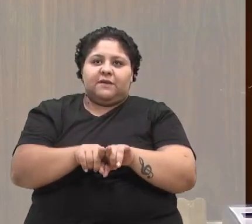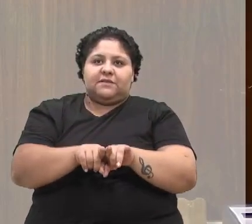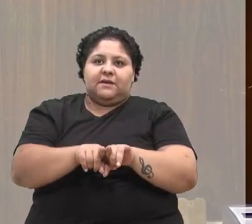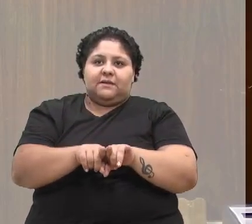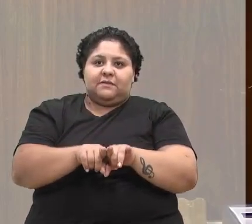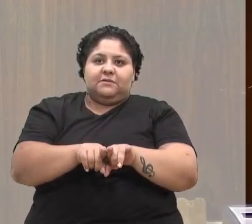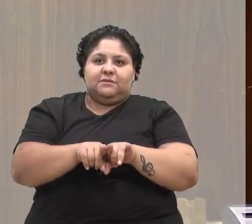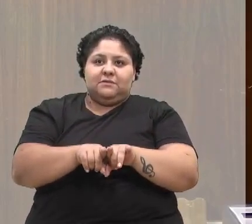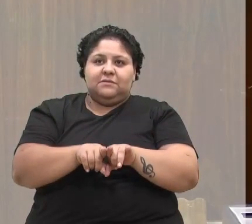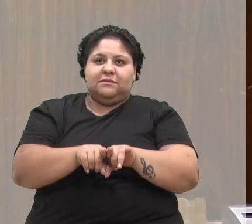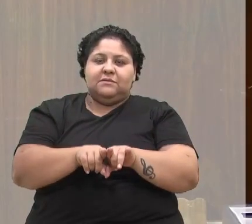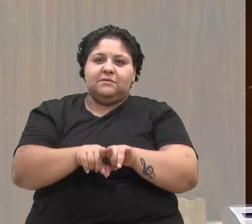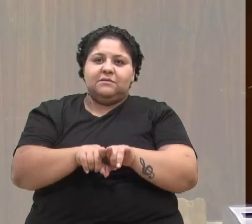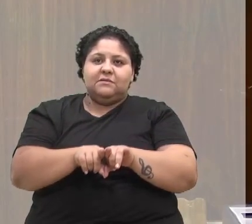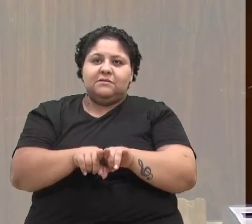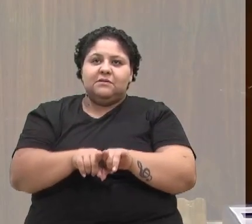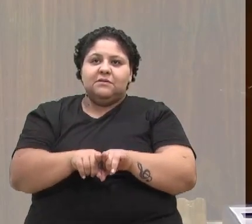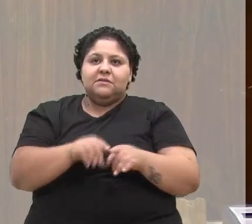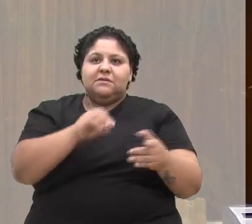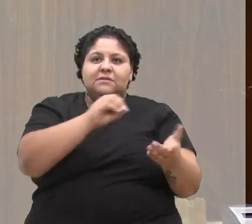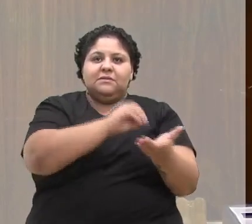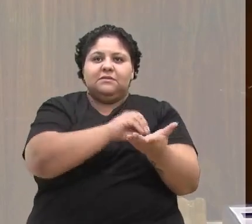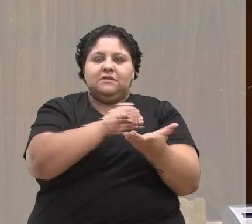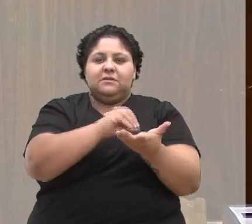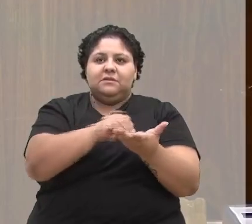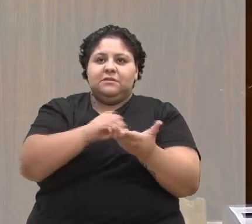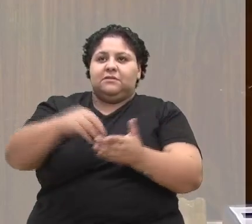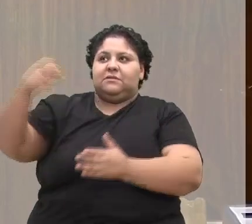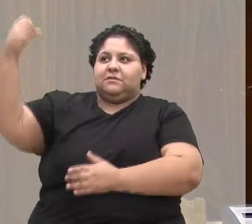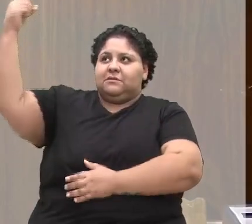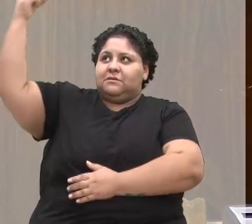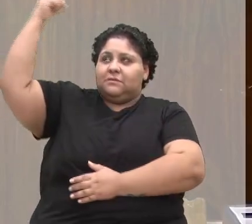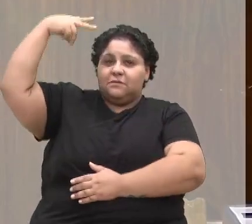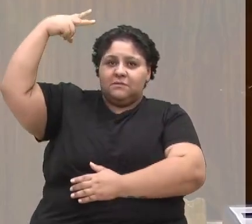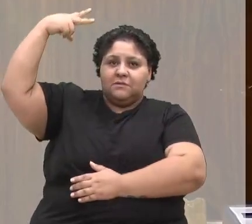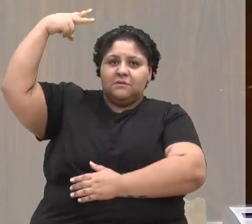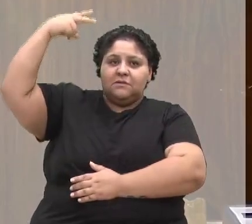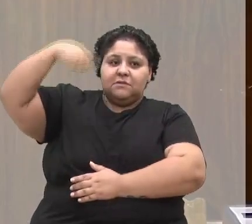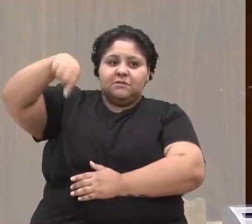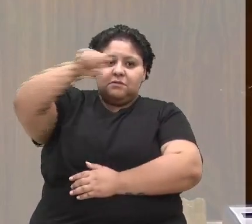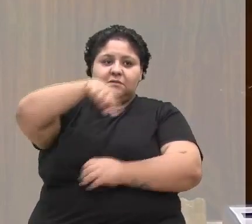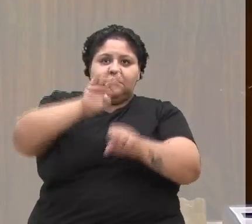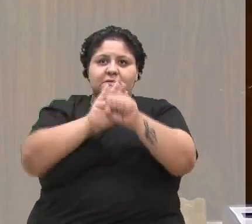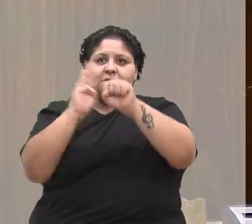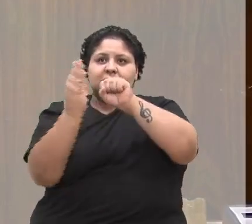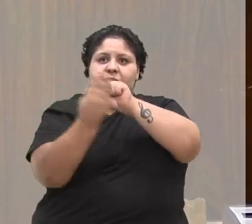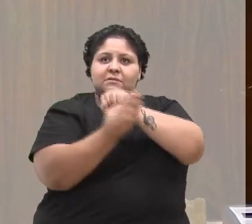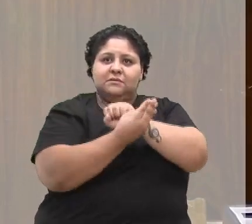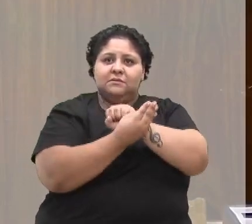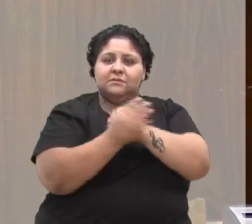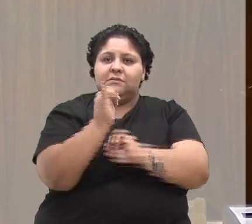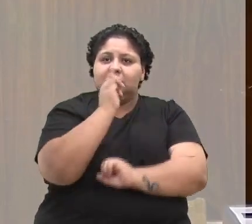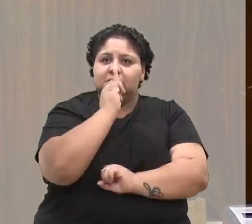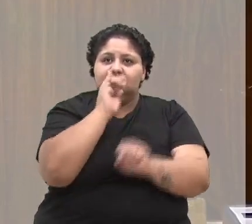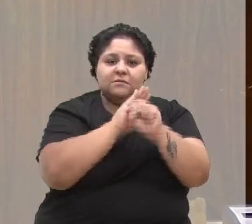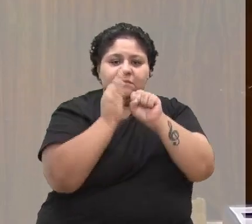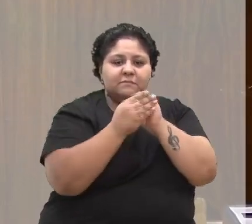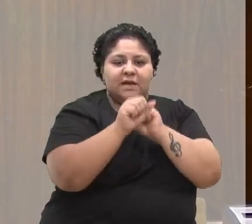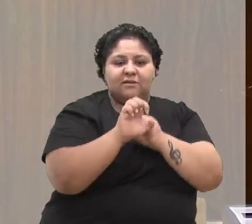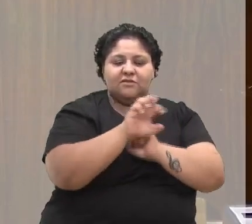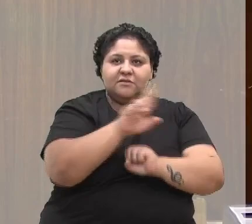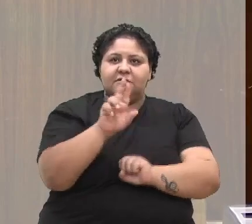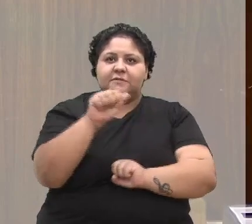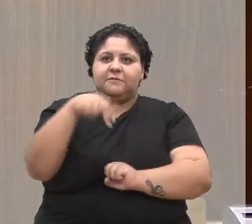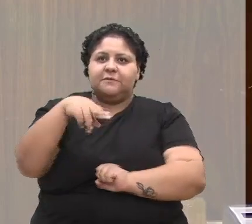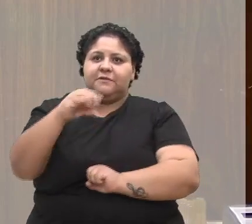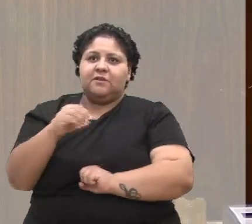gente fala da falta de iluminação nos nossos bairros. Por exemplo, no bairro Serrano, a